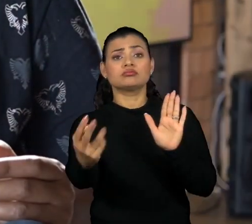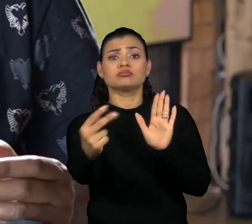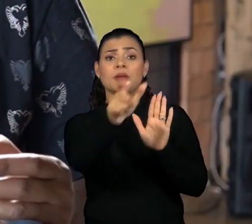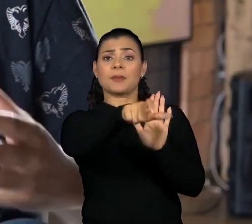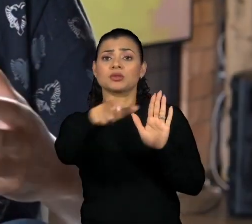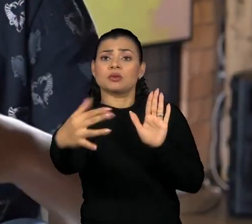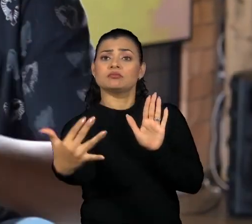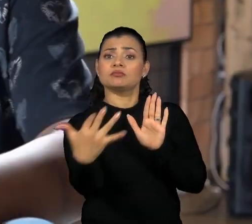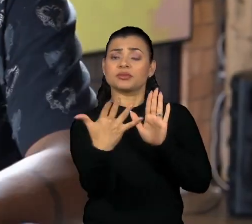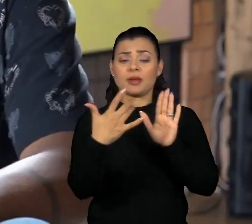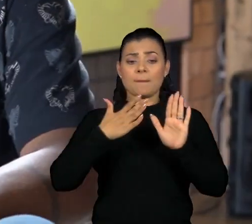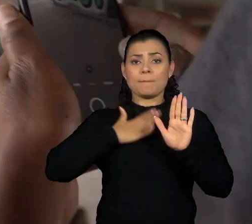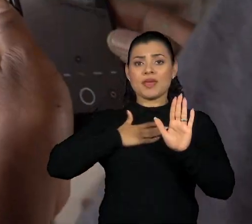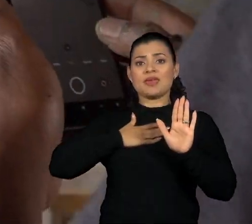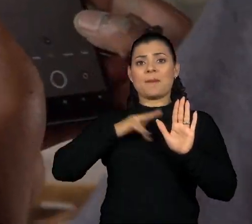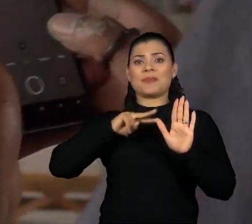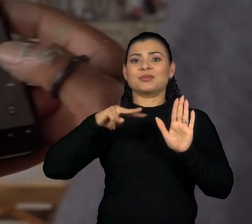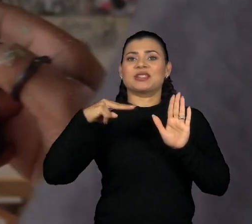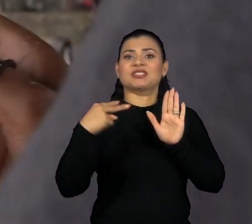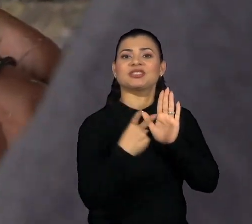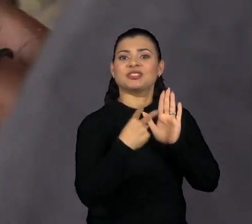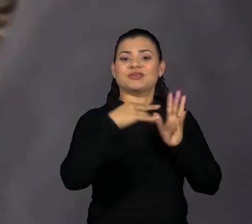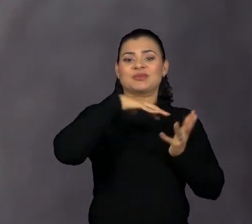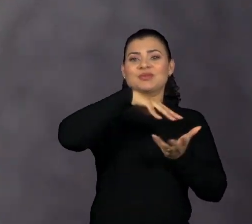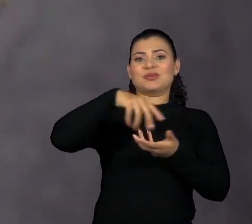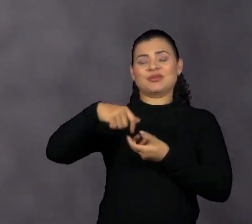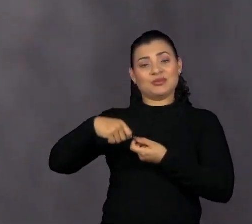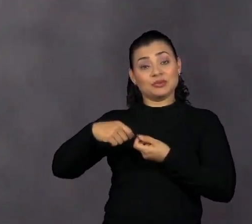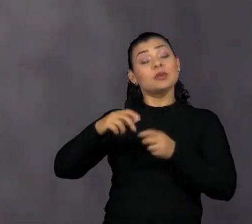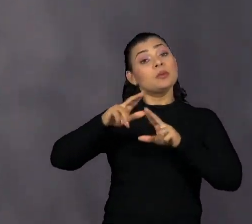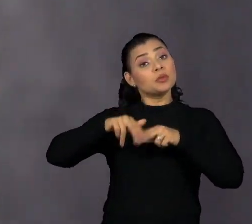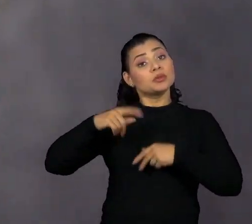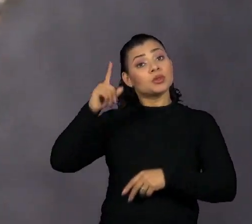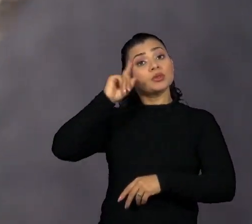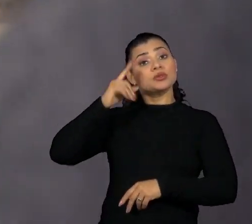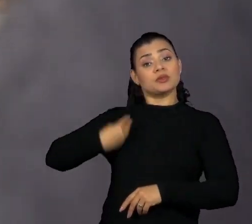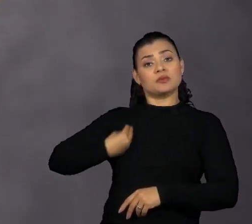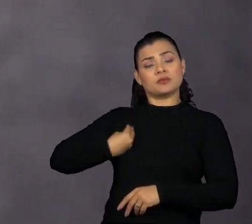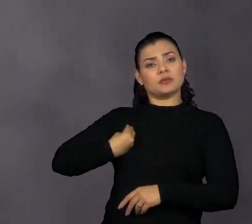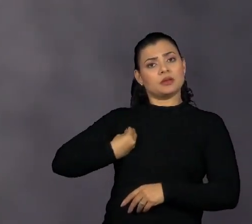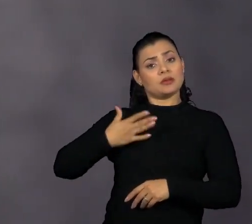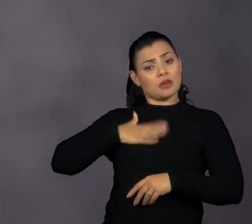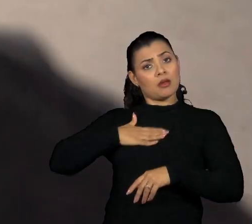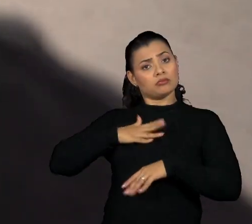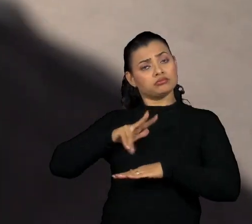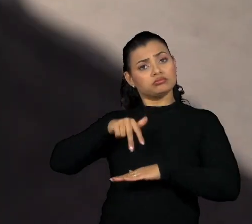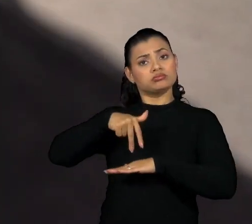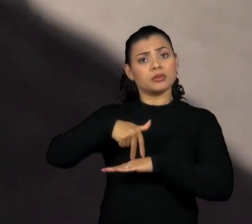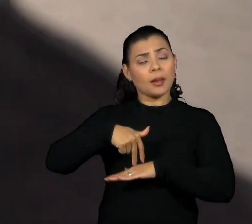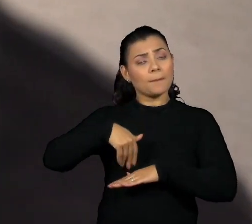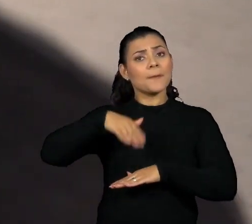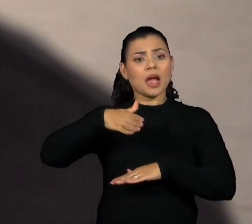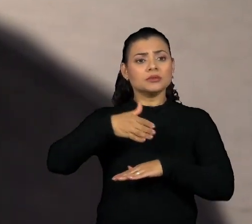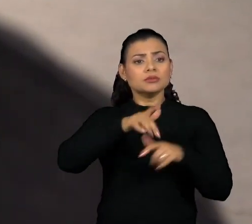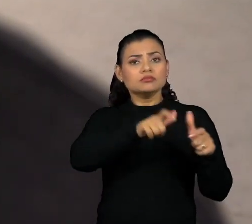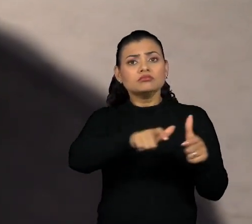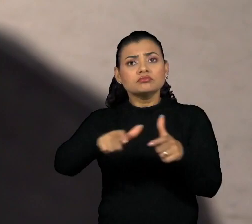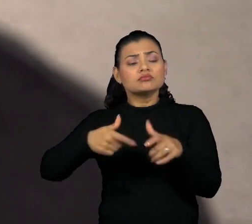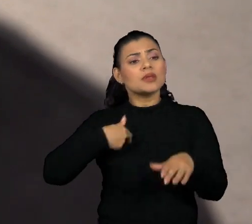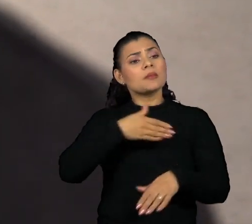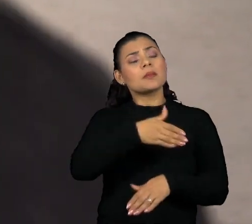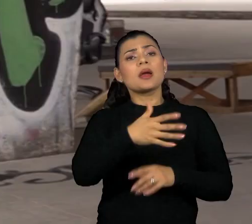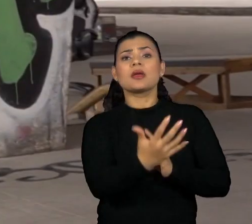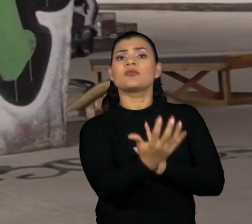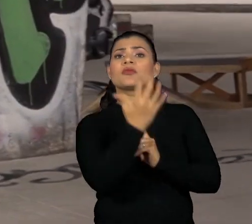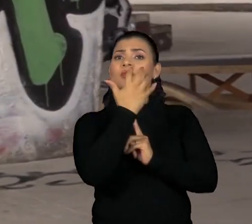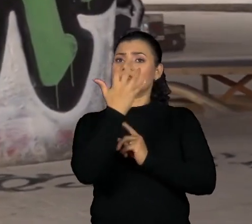público a sua visão de mundo, né? No meu caso, o cotidiano, né, em qual eu estou inserido influencia muito no que determina,